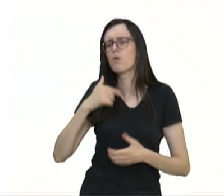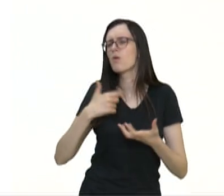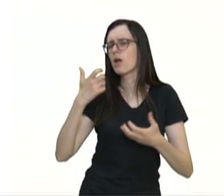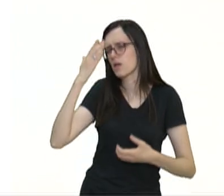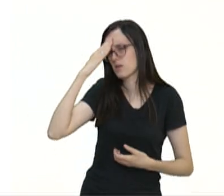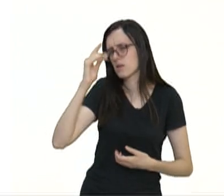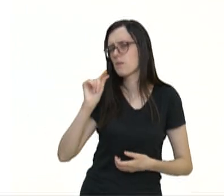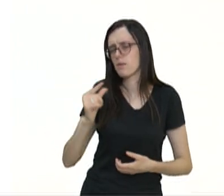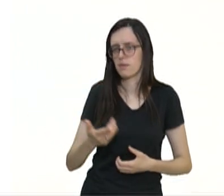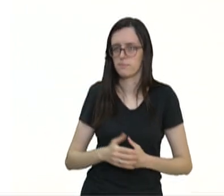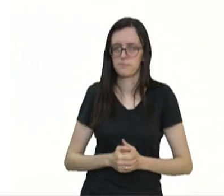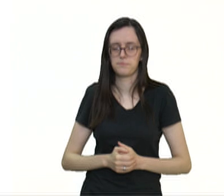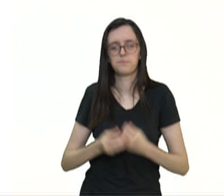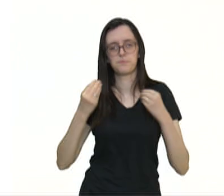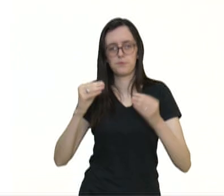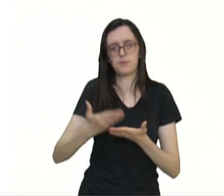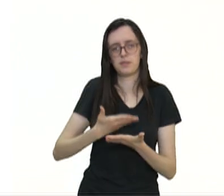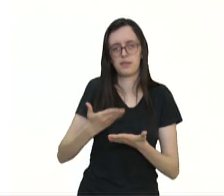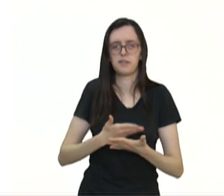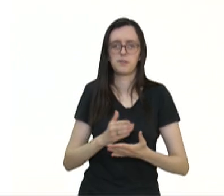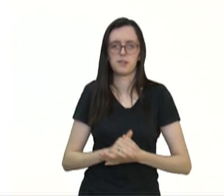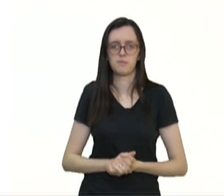saber? Coloca no caderno.